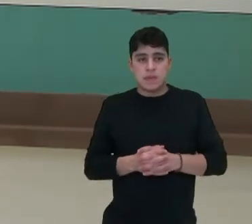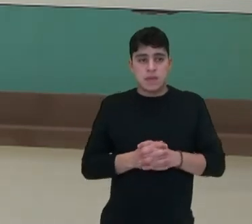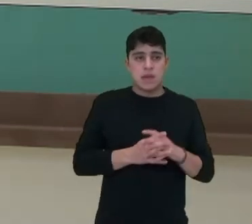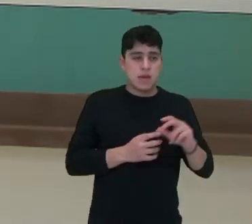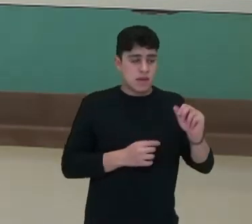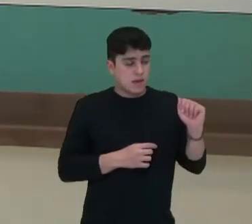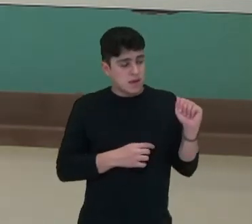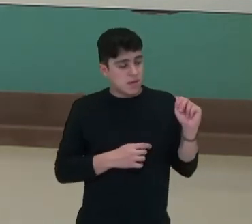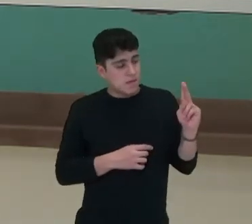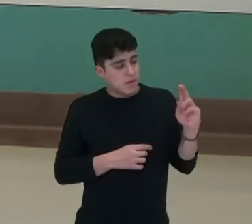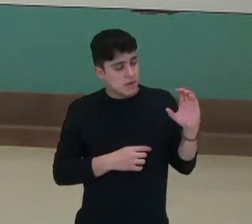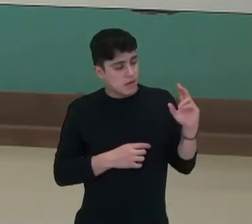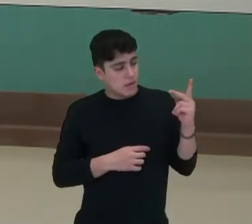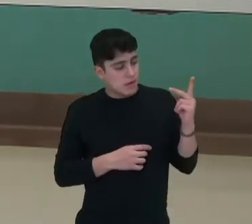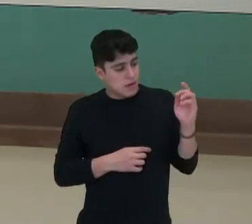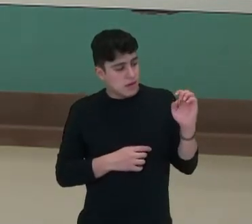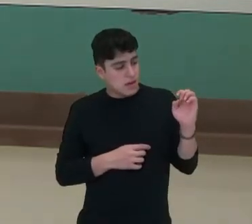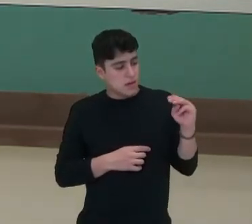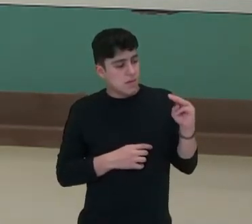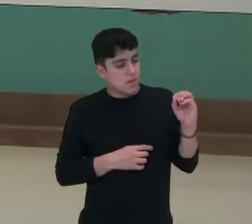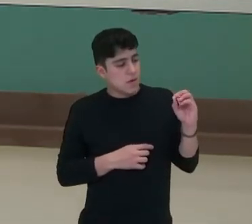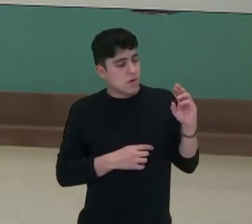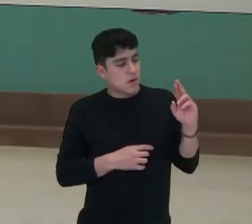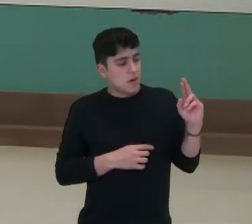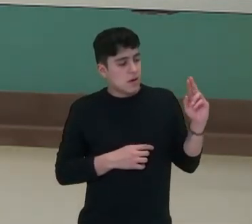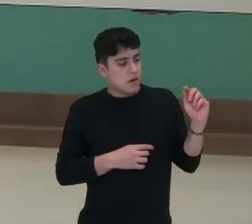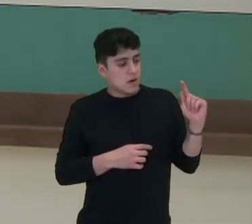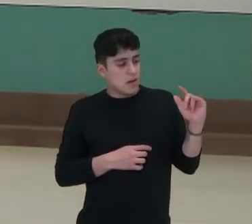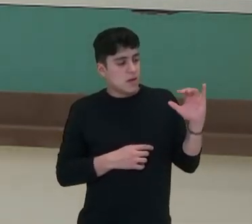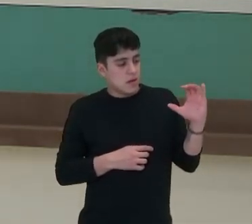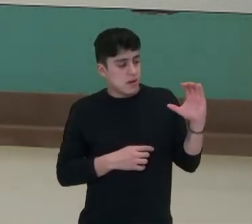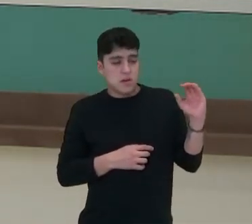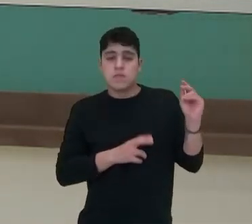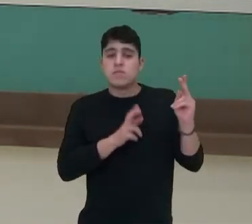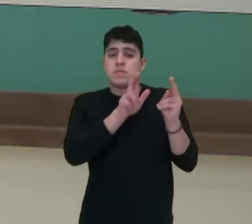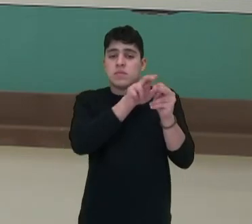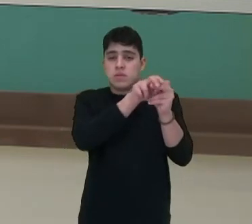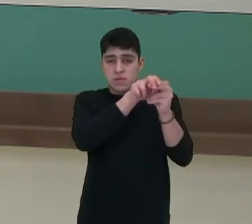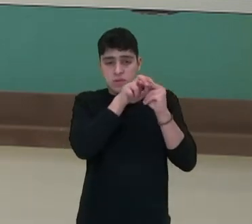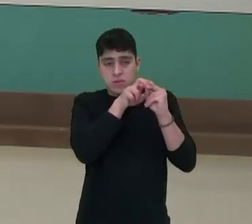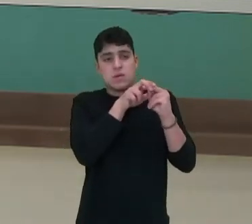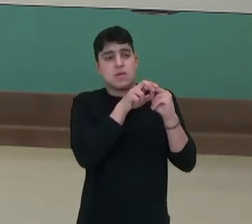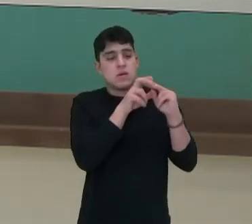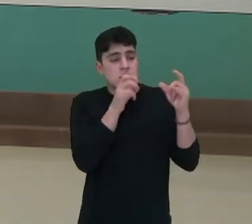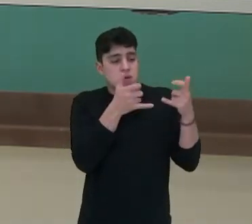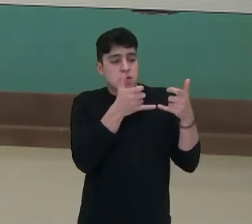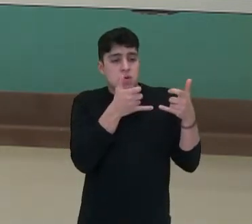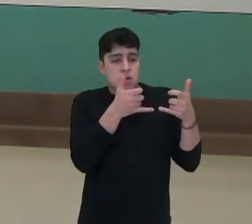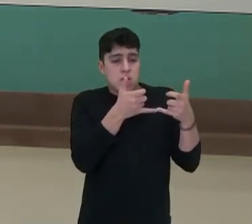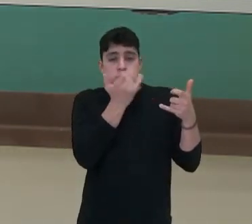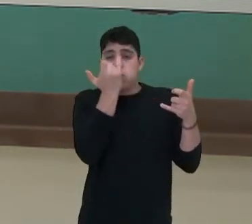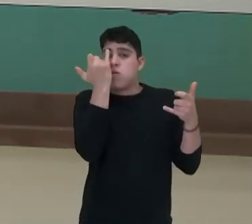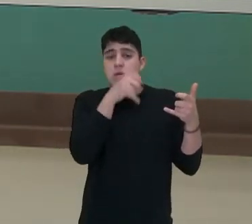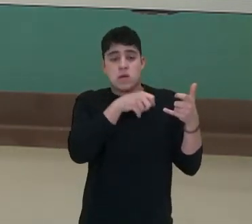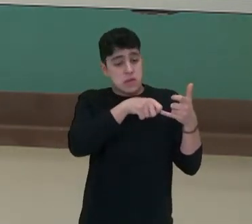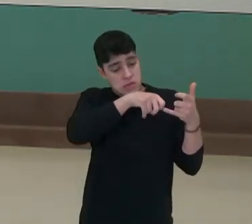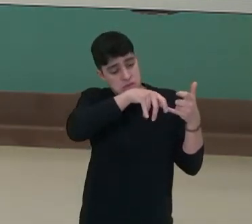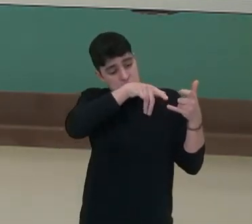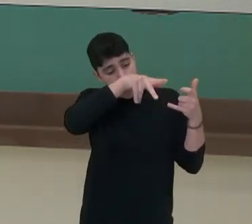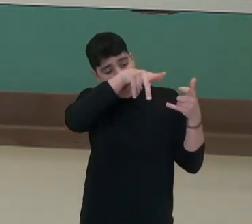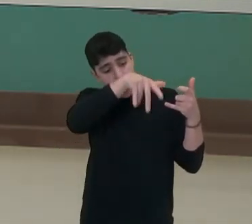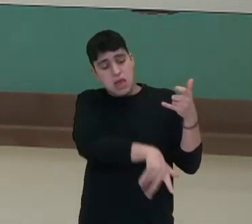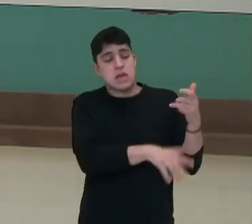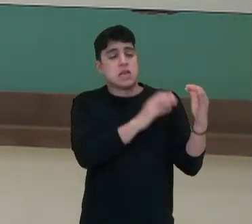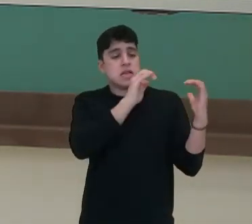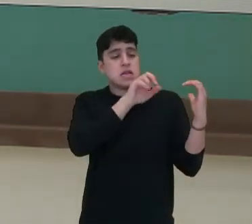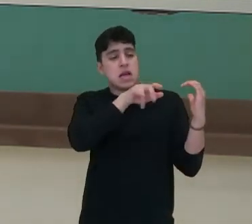AVC hemorrágico ocorre em virtude do quê? Um extravasamento de sangue graças a uma ruptura de algum vaso